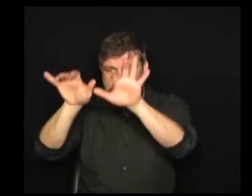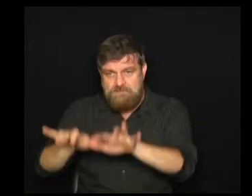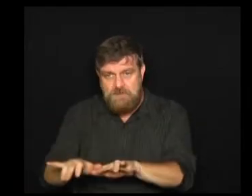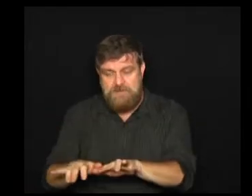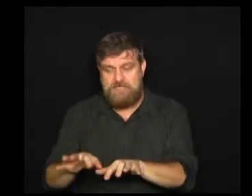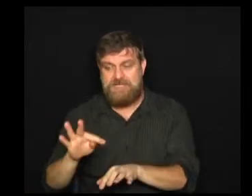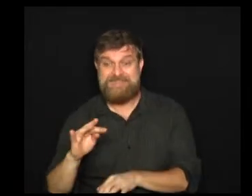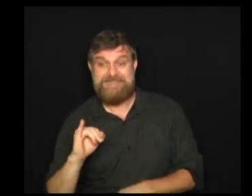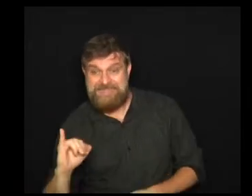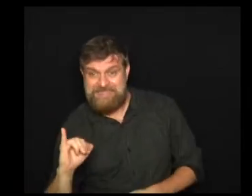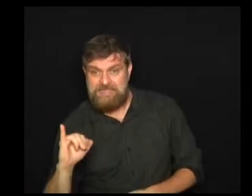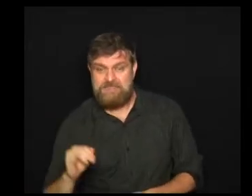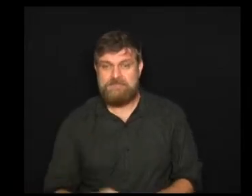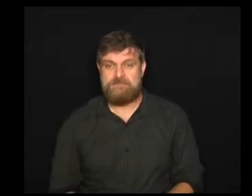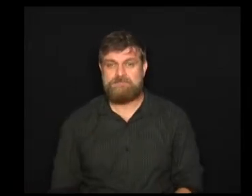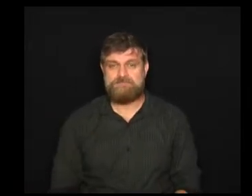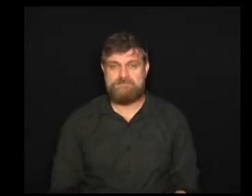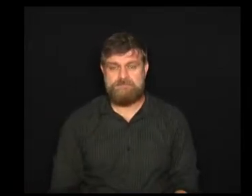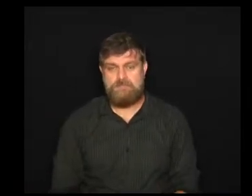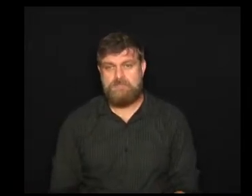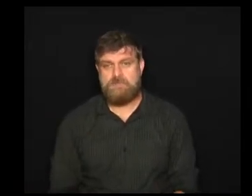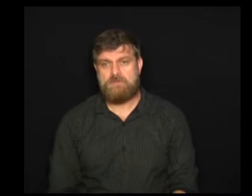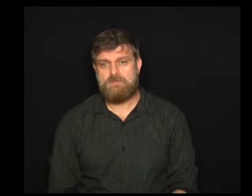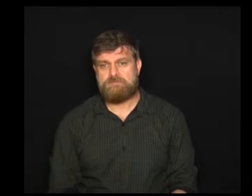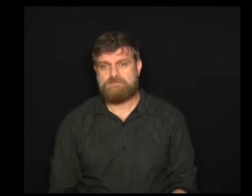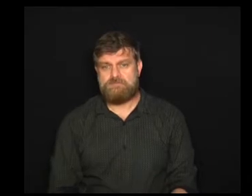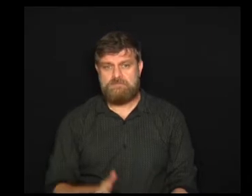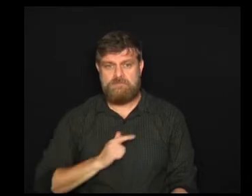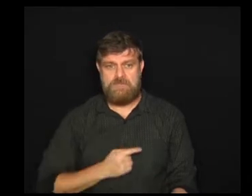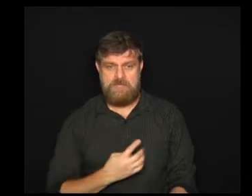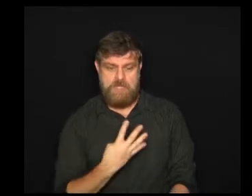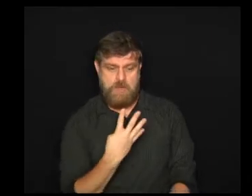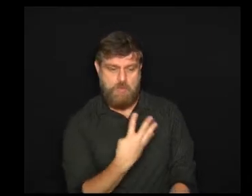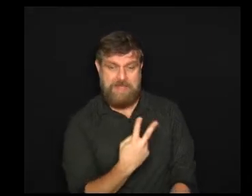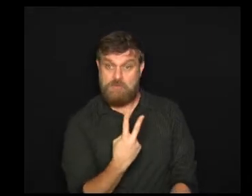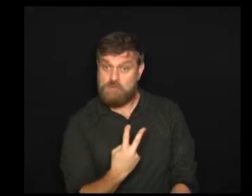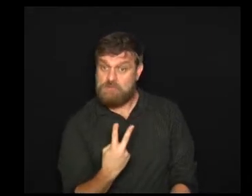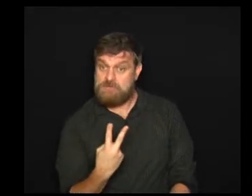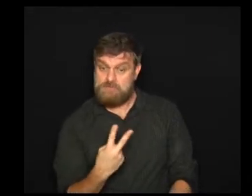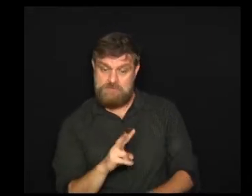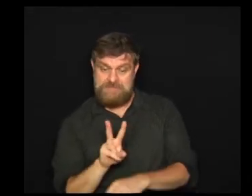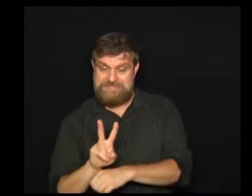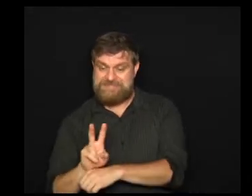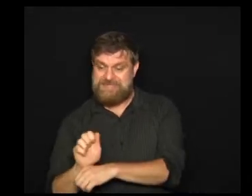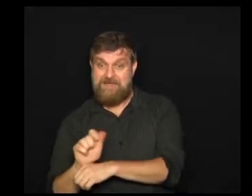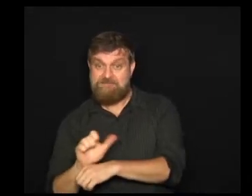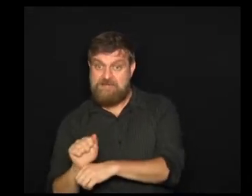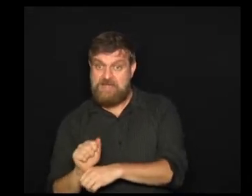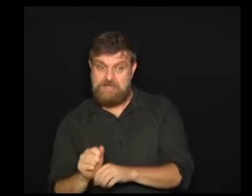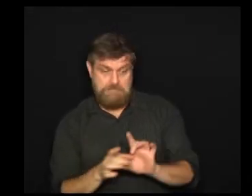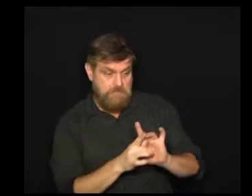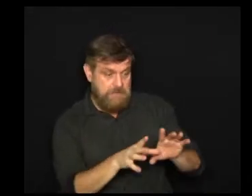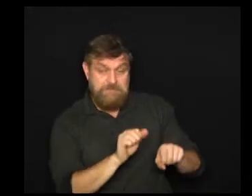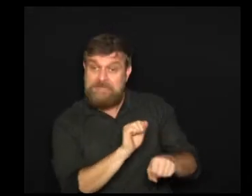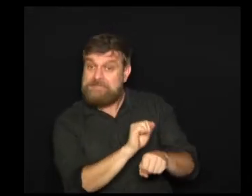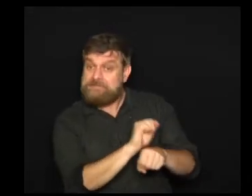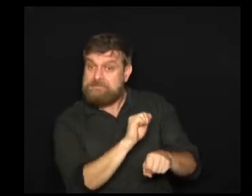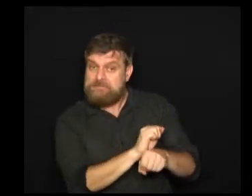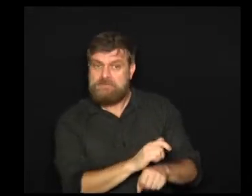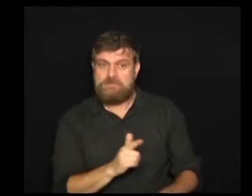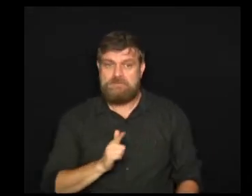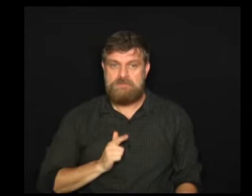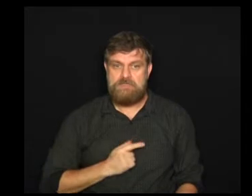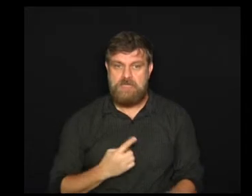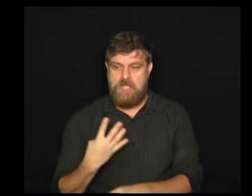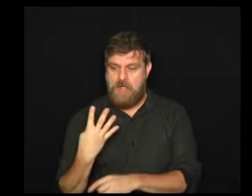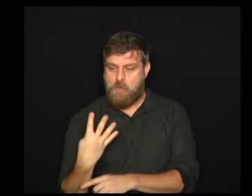tem. Então nós temos lá 422 vagas abertas e fizemos